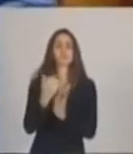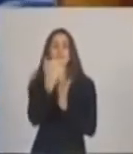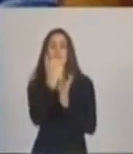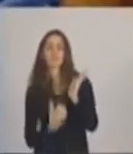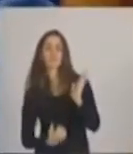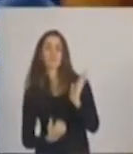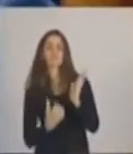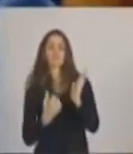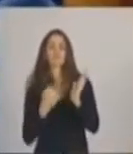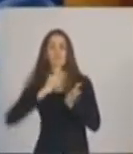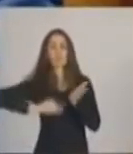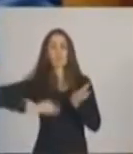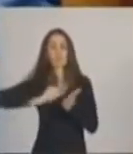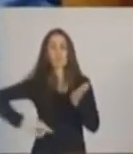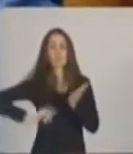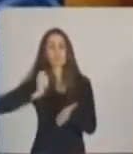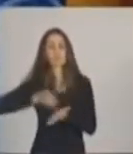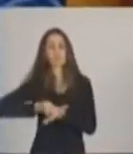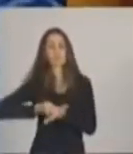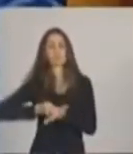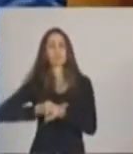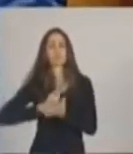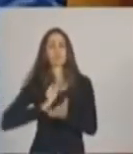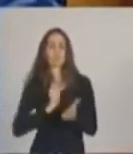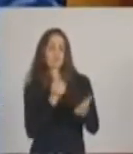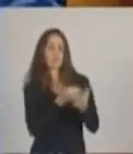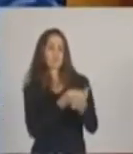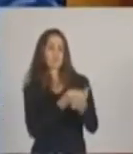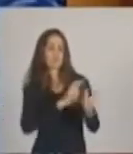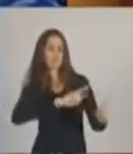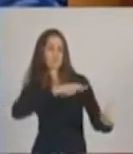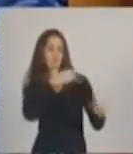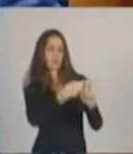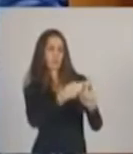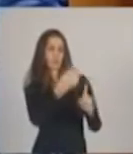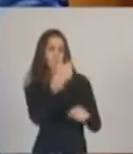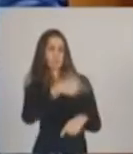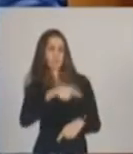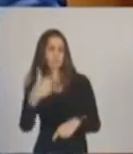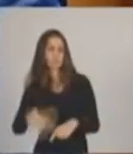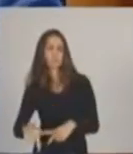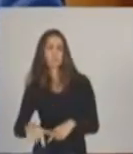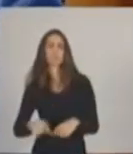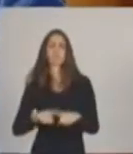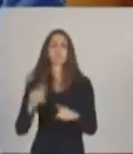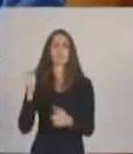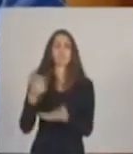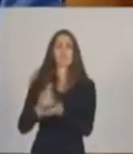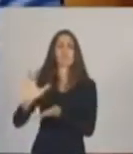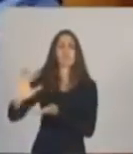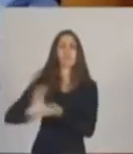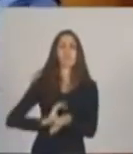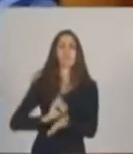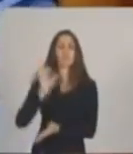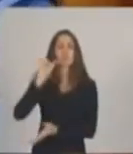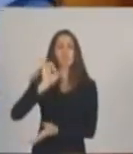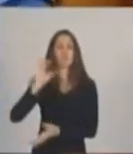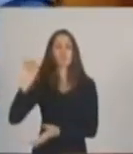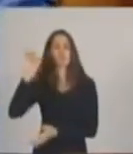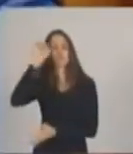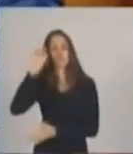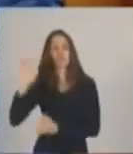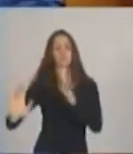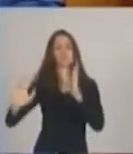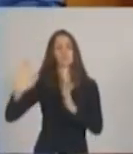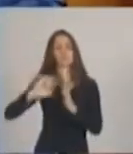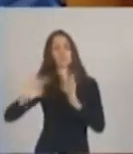cobrança, seguinte a data de identificação à cobrança devida, pagamento por meio de créditos com validade mínima de 90 dias ou